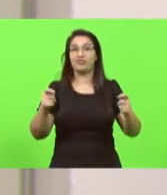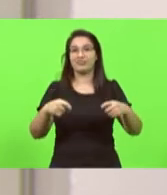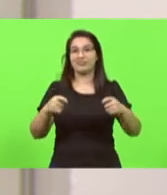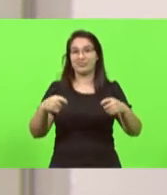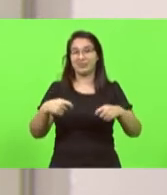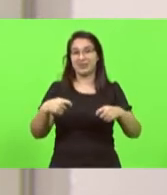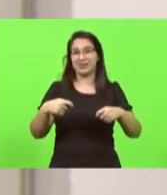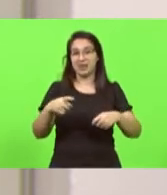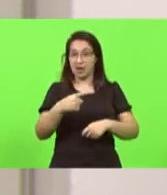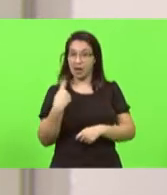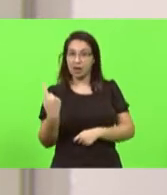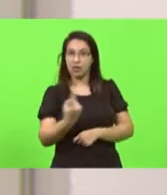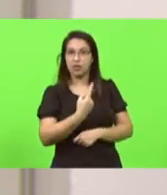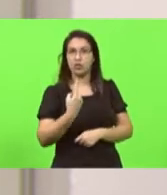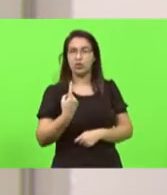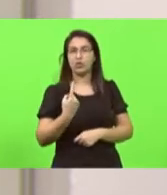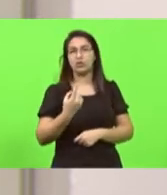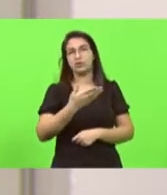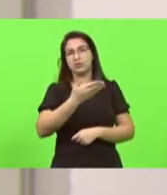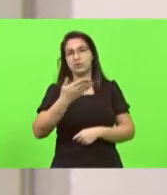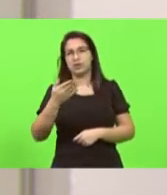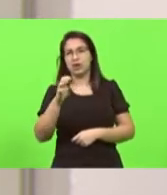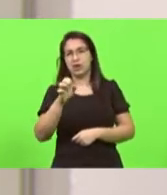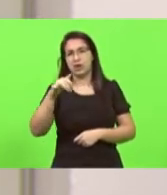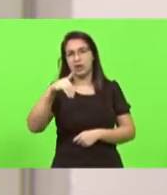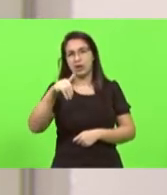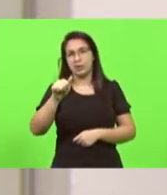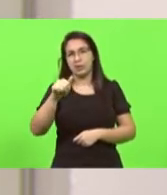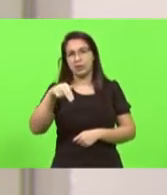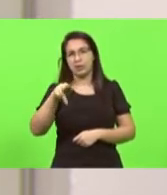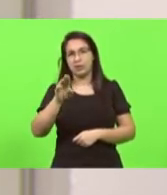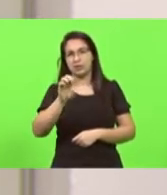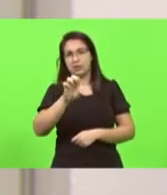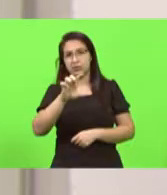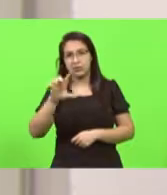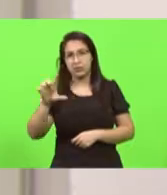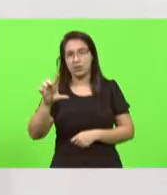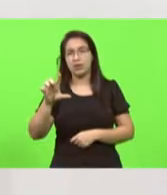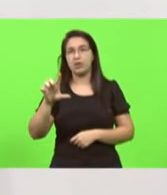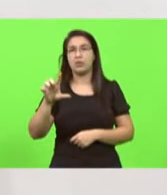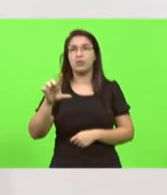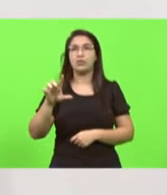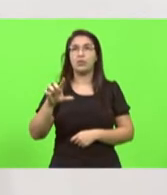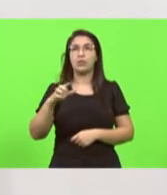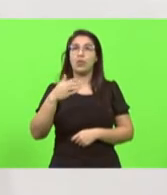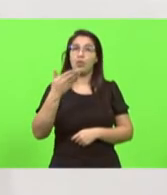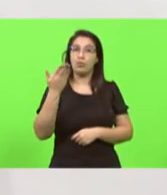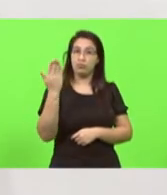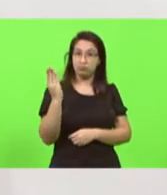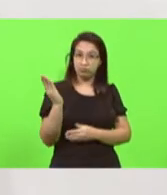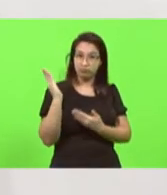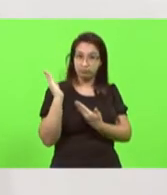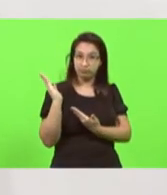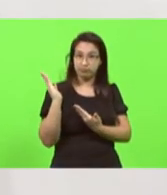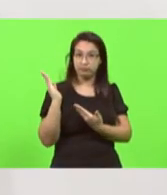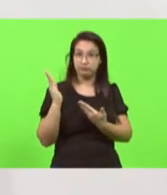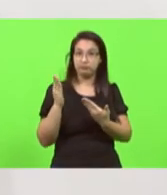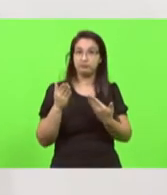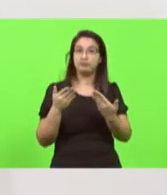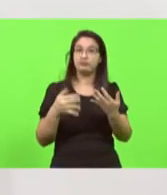incluo o doutor Emanuel no corpo de magistrados catarinenses,